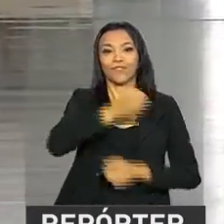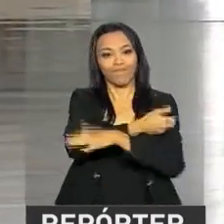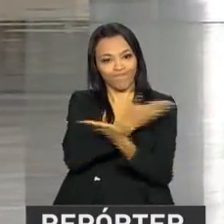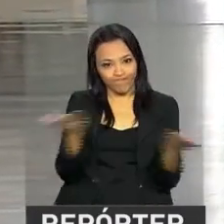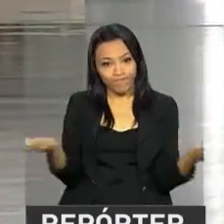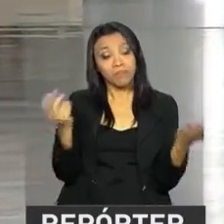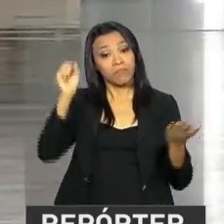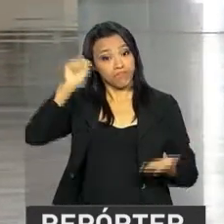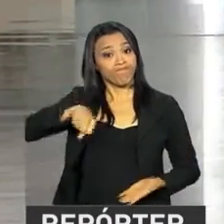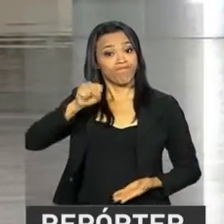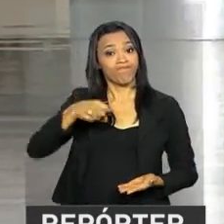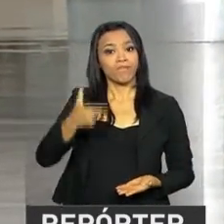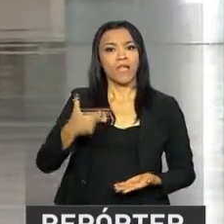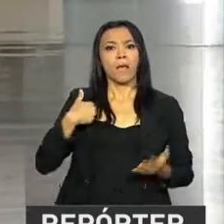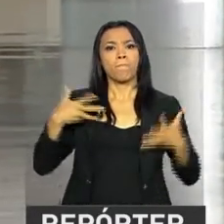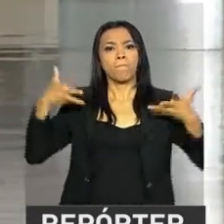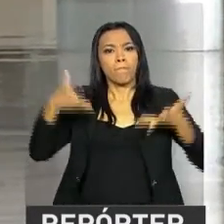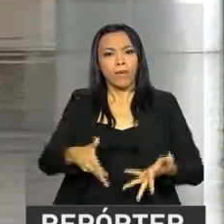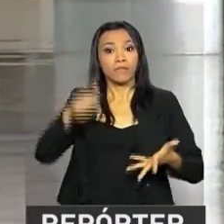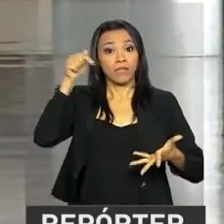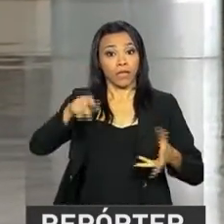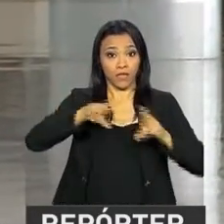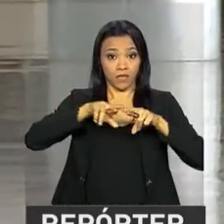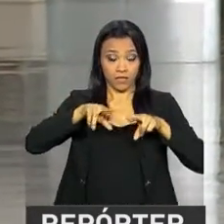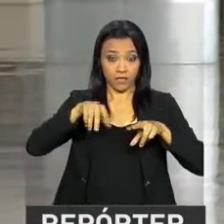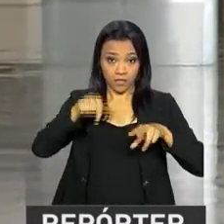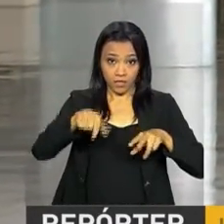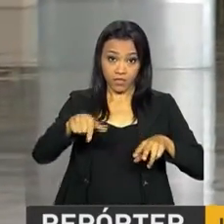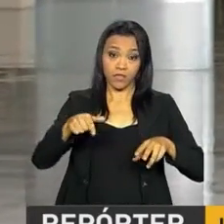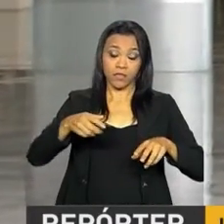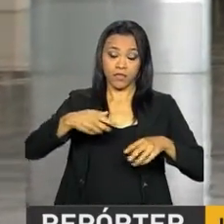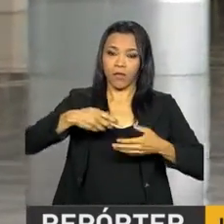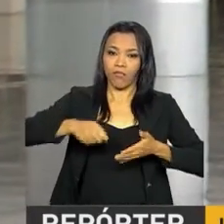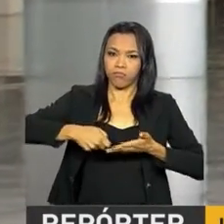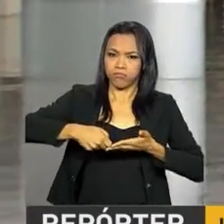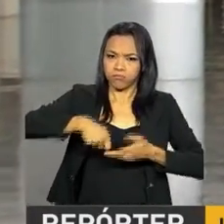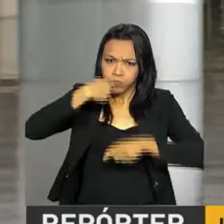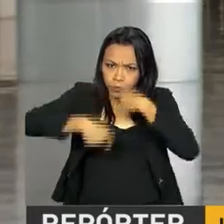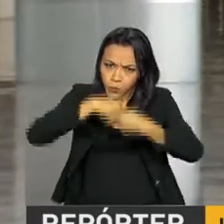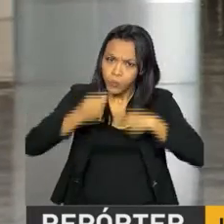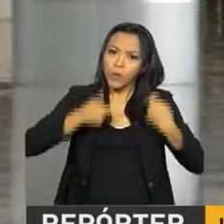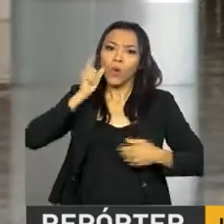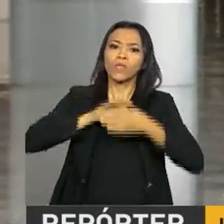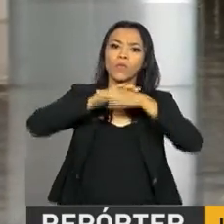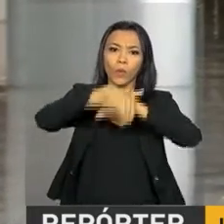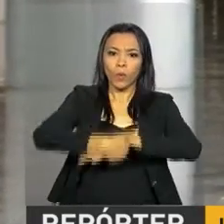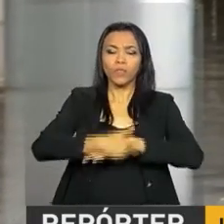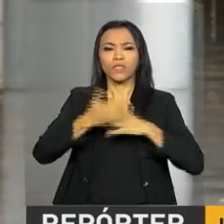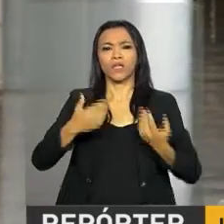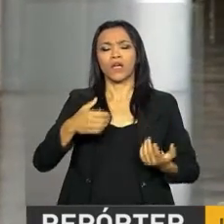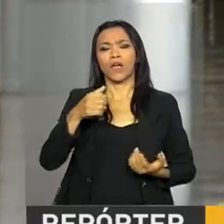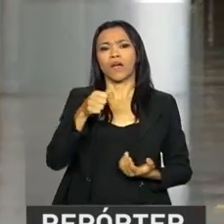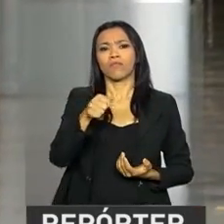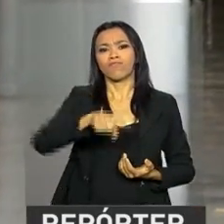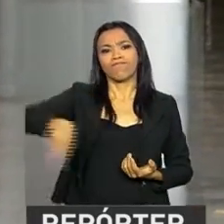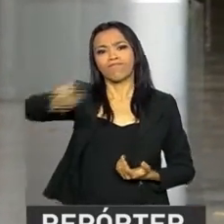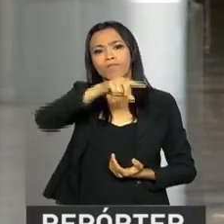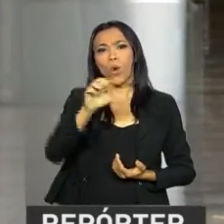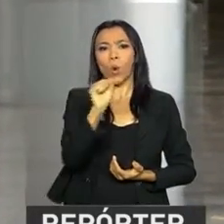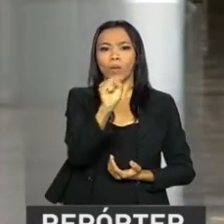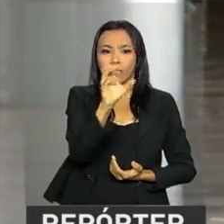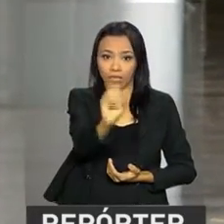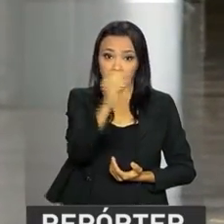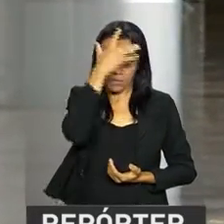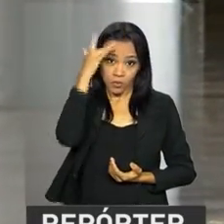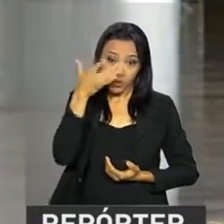olha participaram desse jantar foi oferecido pelo presidente michel temer a senadores cerca de 80 convidados o